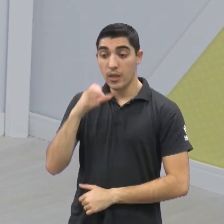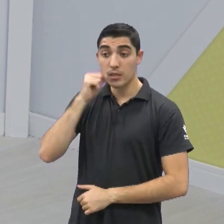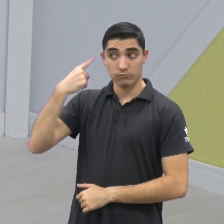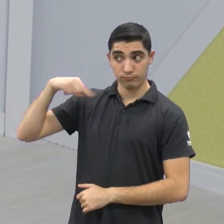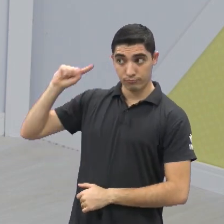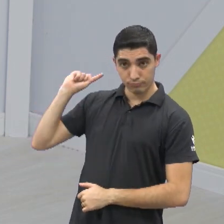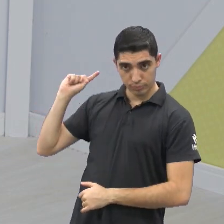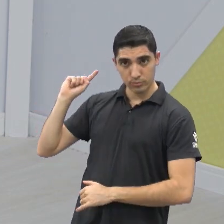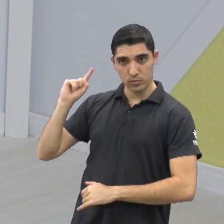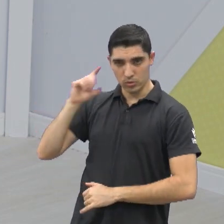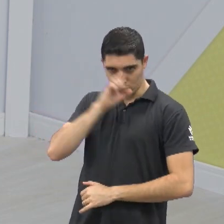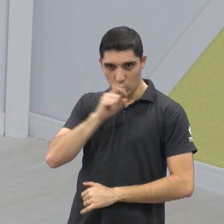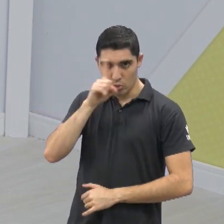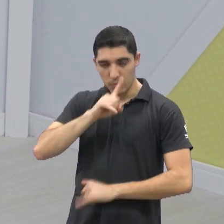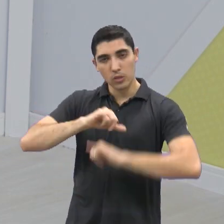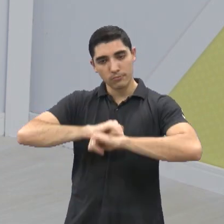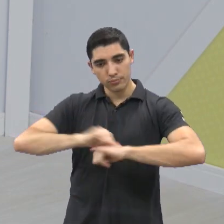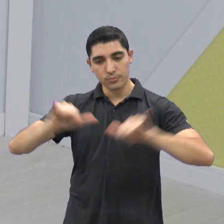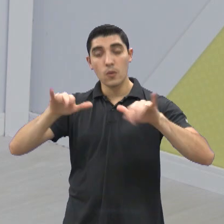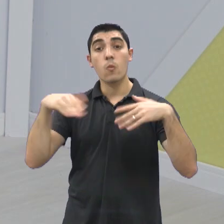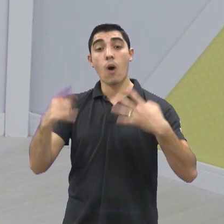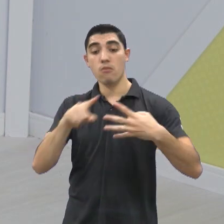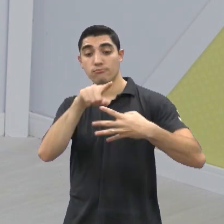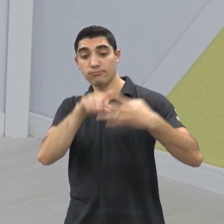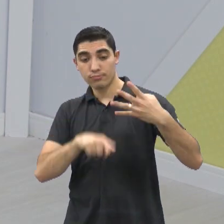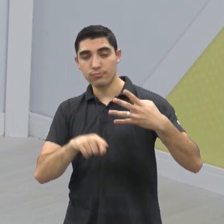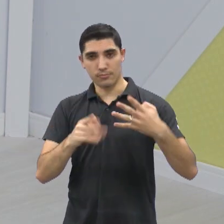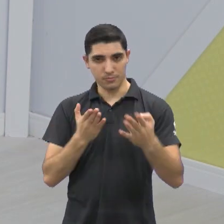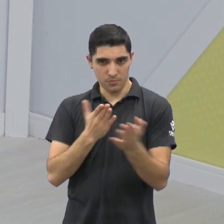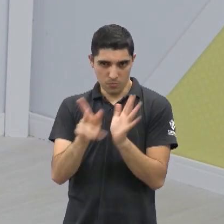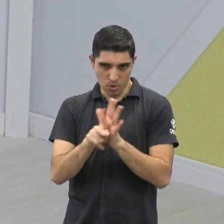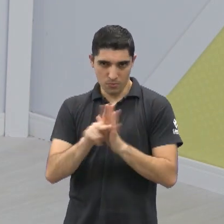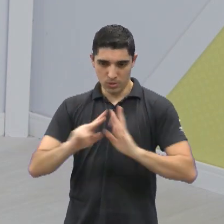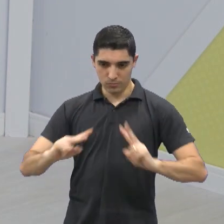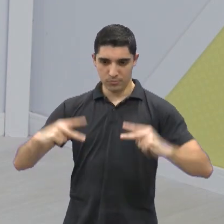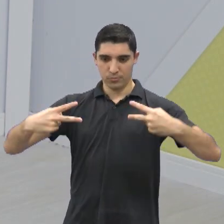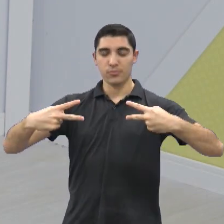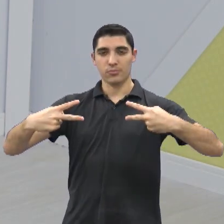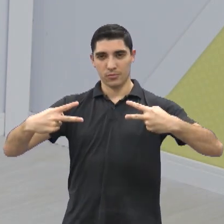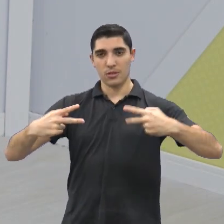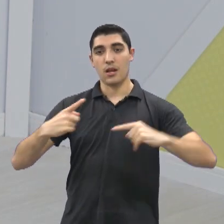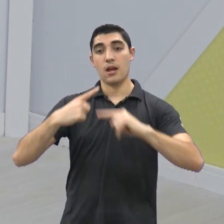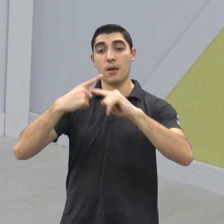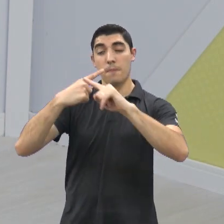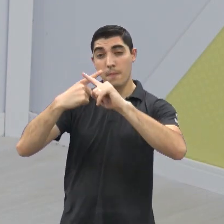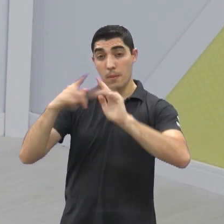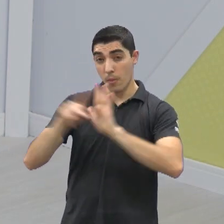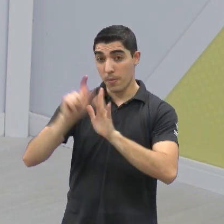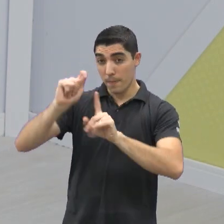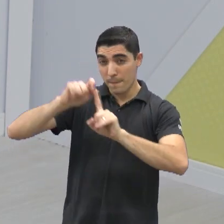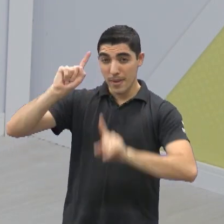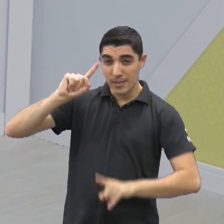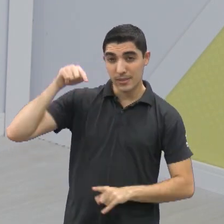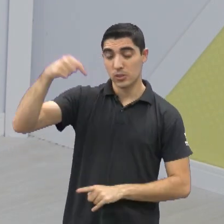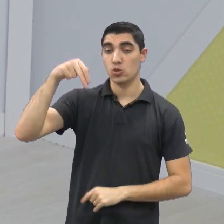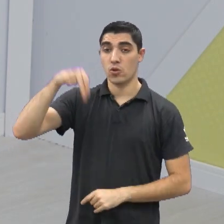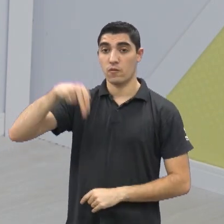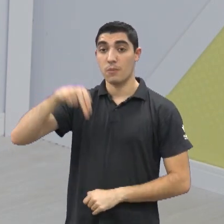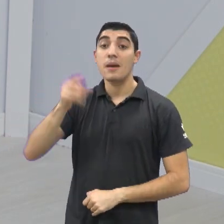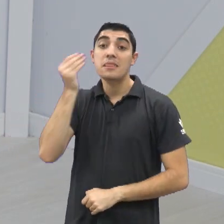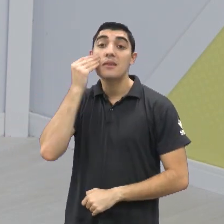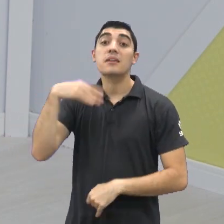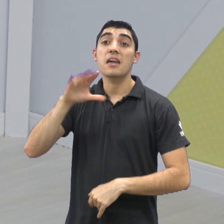as 4 equipes que farão parte do Final Four no final do mês de novembro e vão brigar aí pelo título de